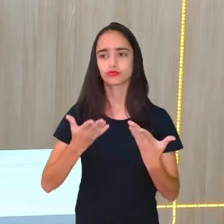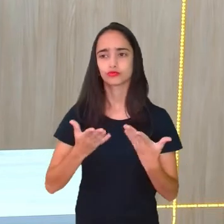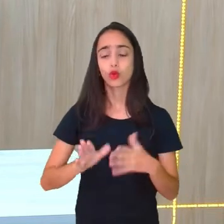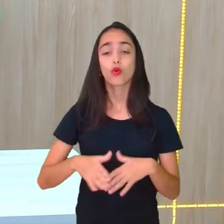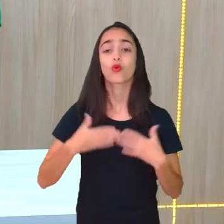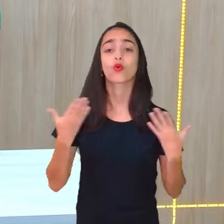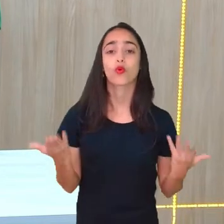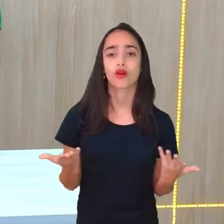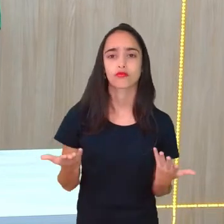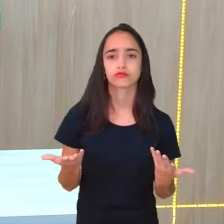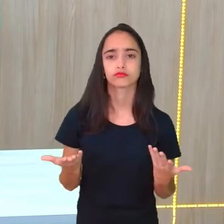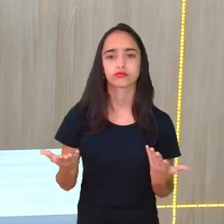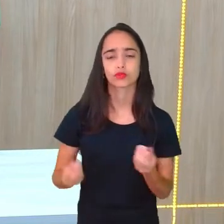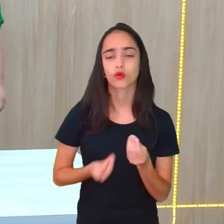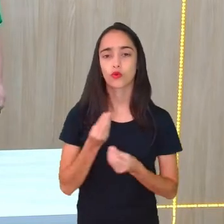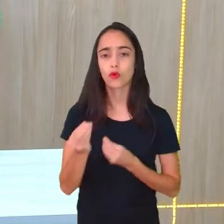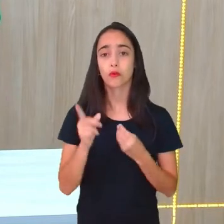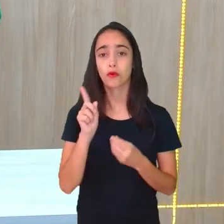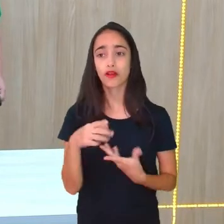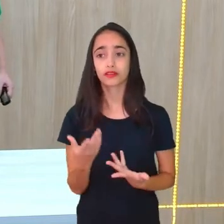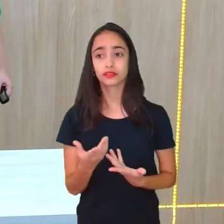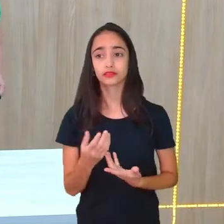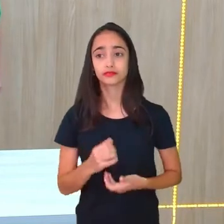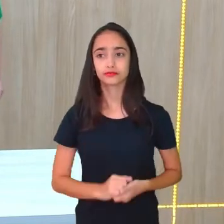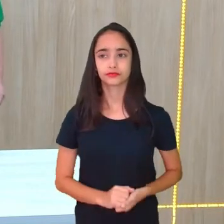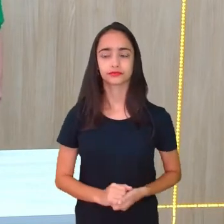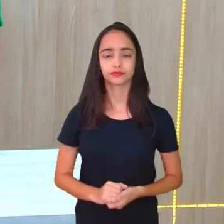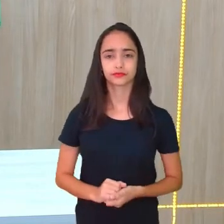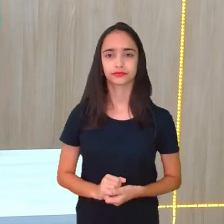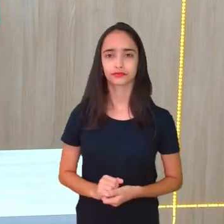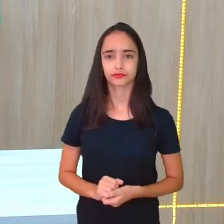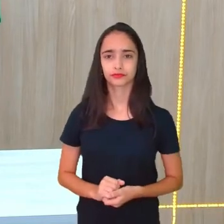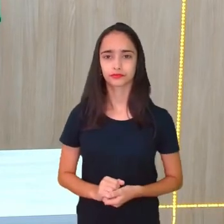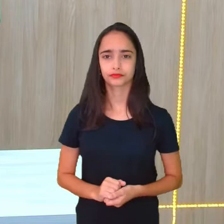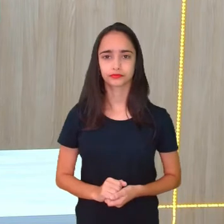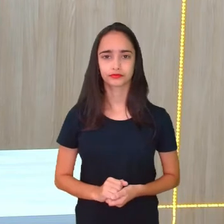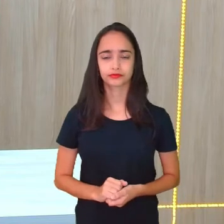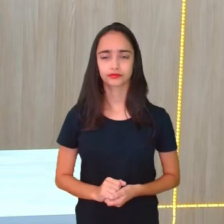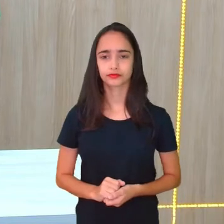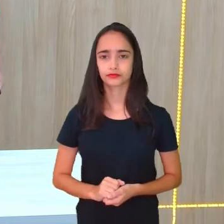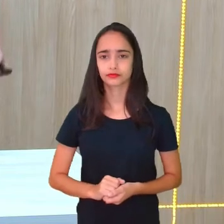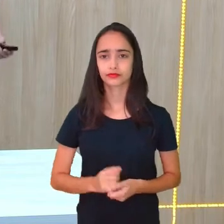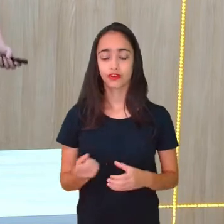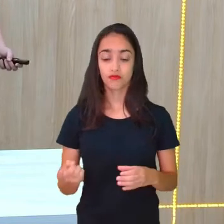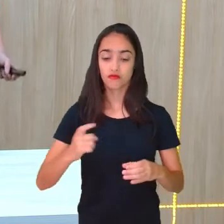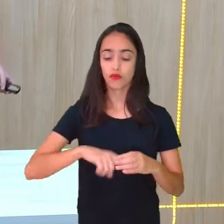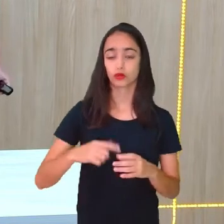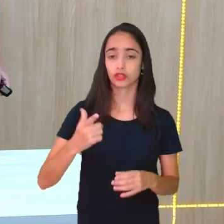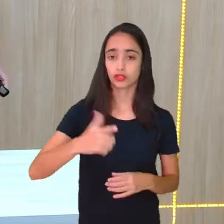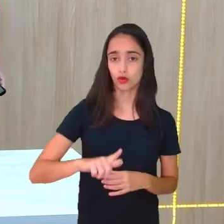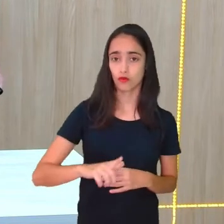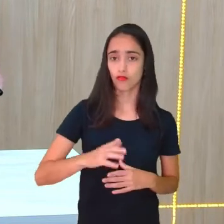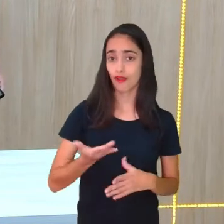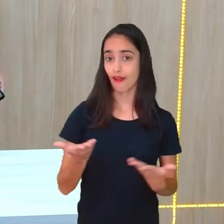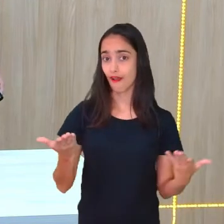Eu vou voltar, para não estar marcado ali não ser gol, goleiro agarrar a